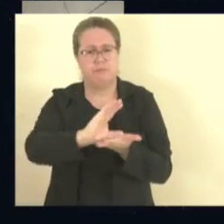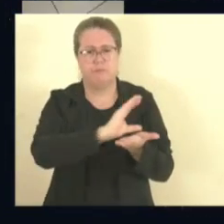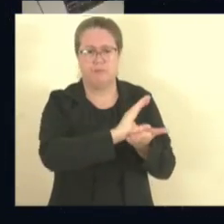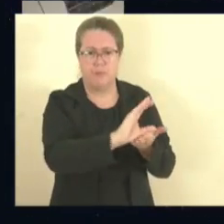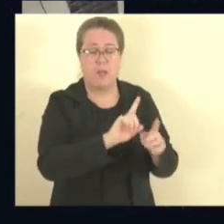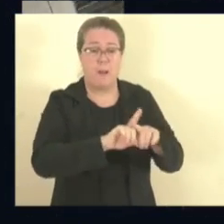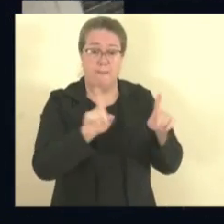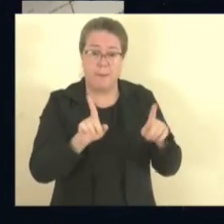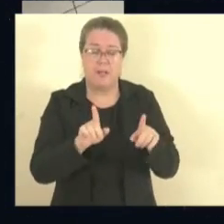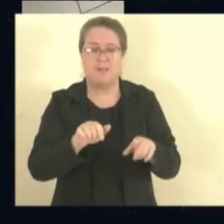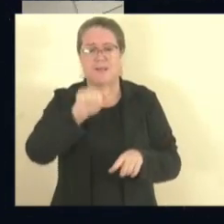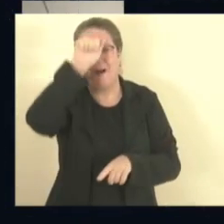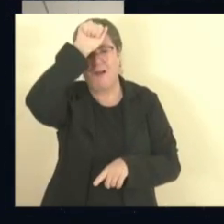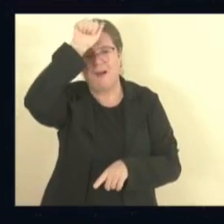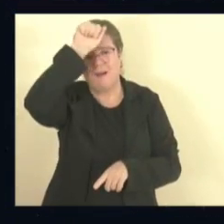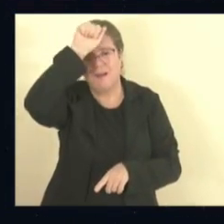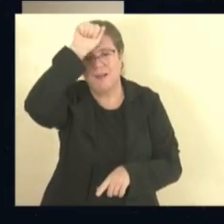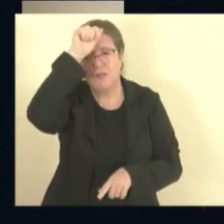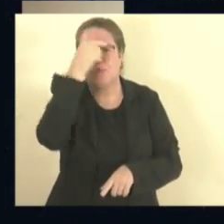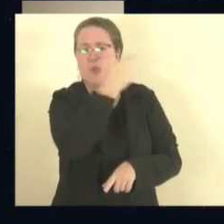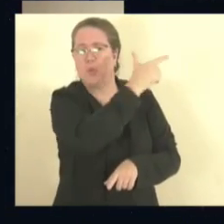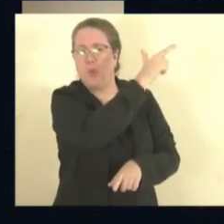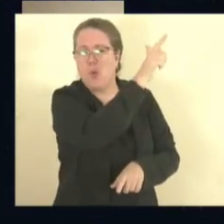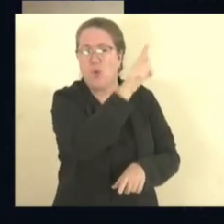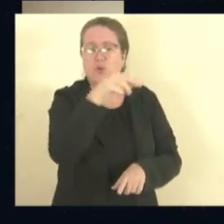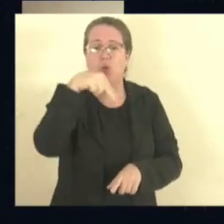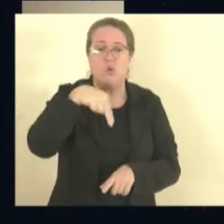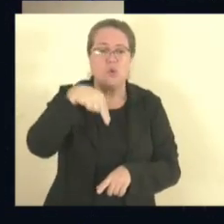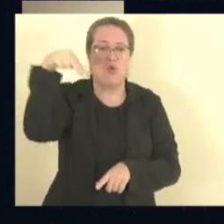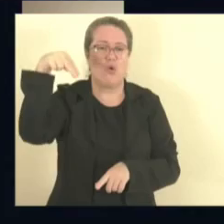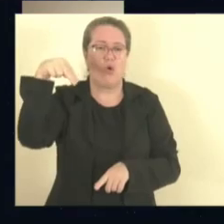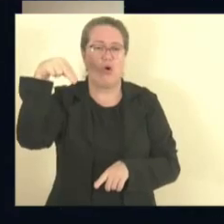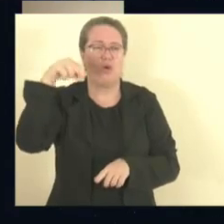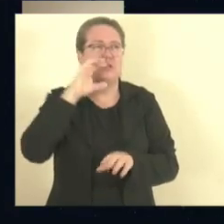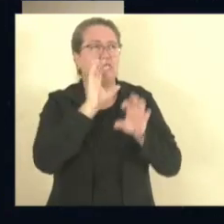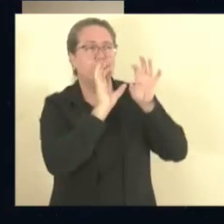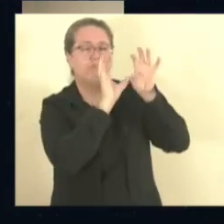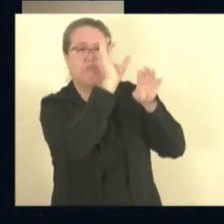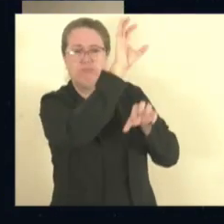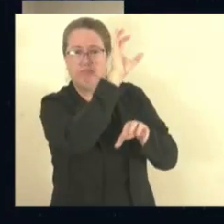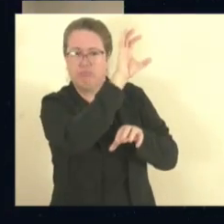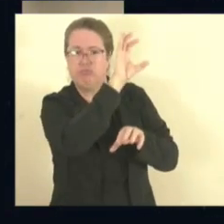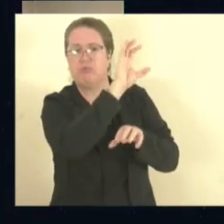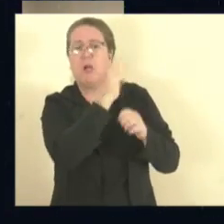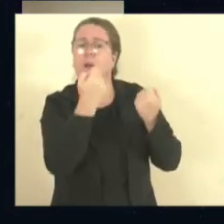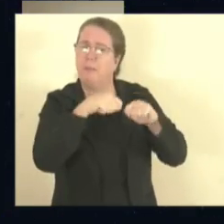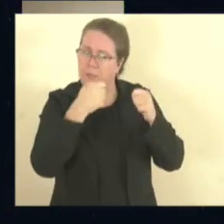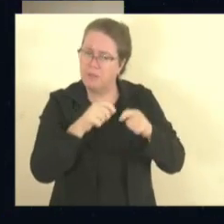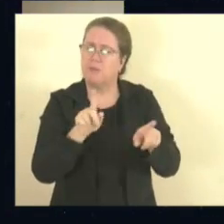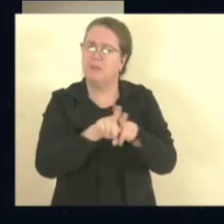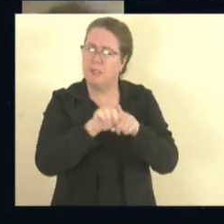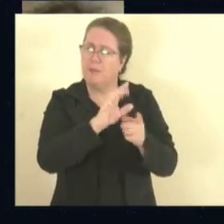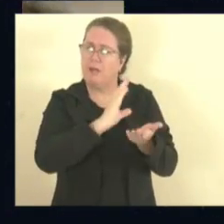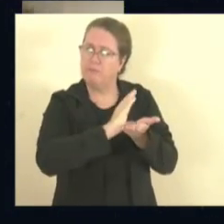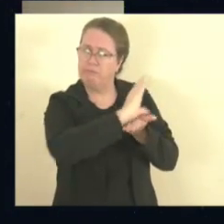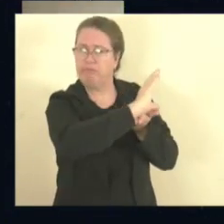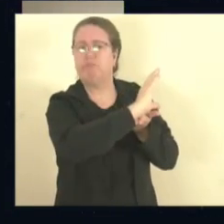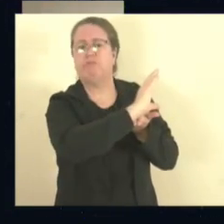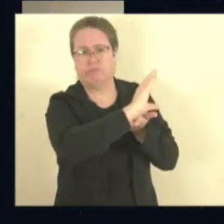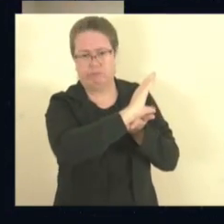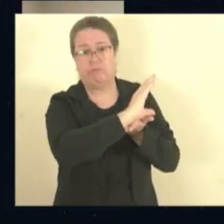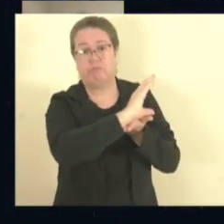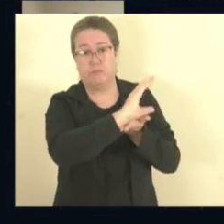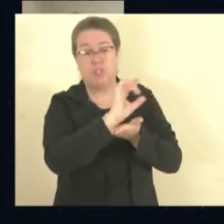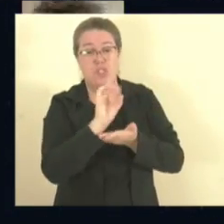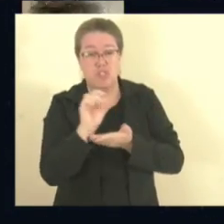Aracruz, na nossa região, nos municípios próximos, no extremo norte, nós precisamos de investimento também, governador. Não é só para